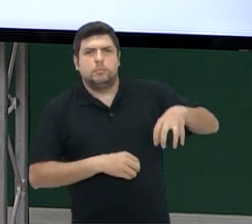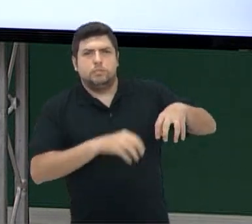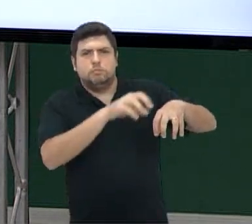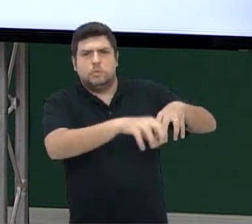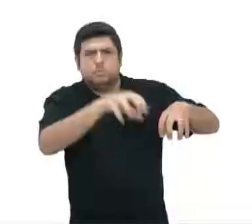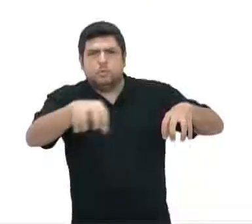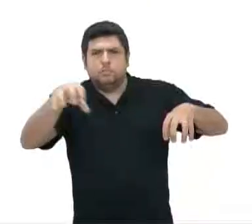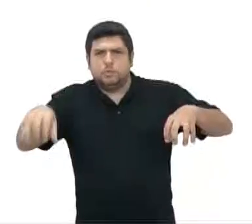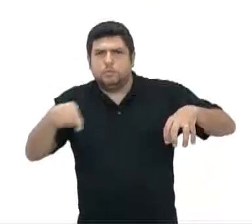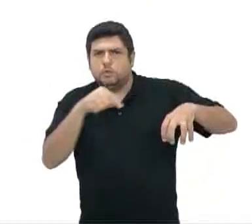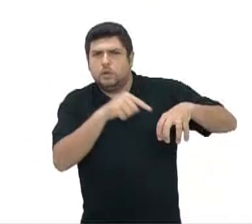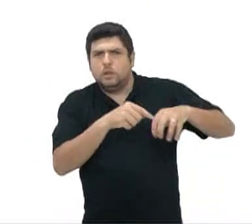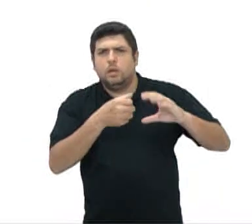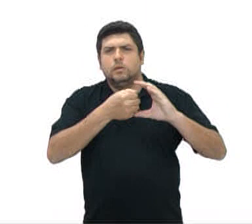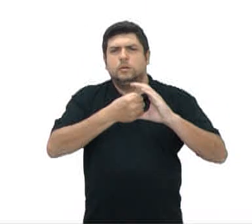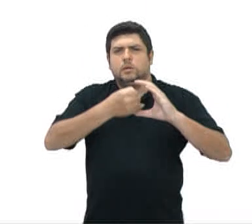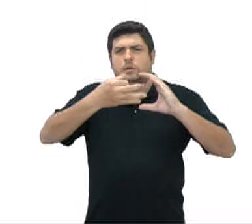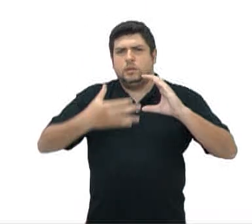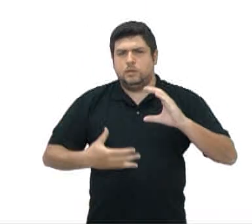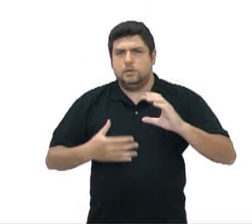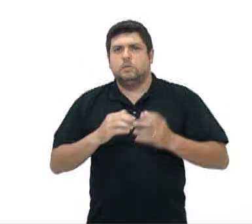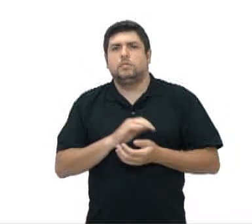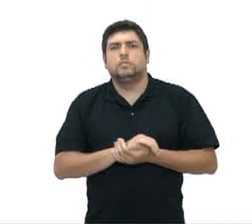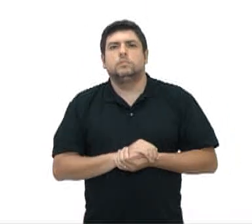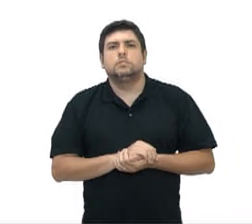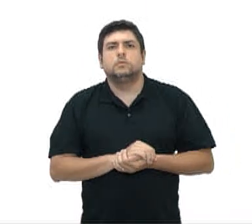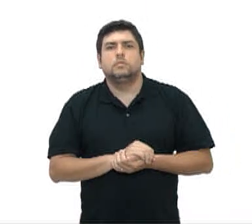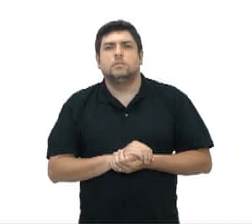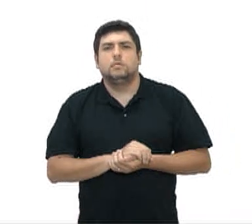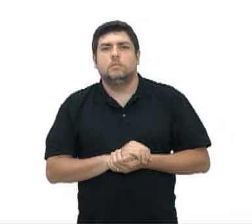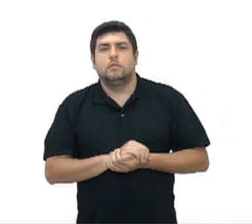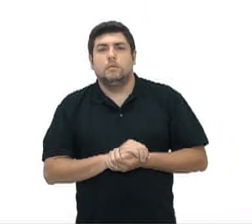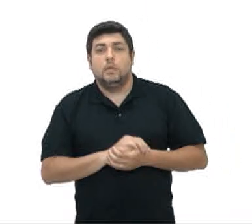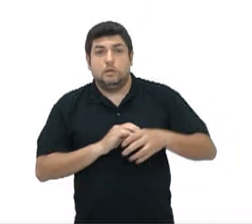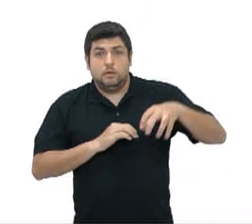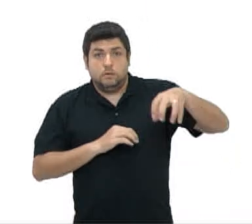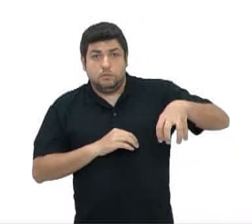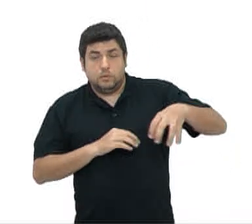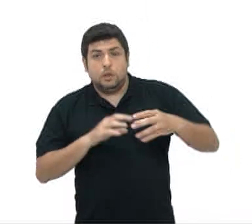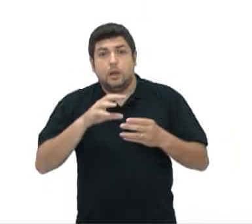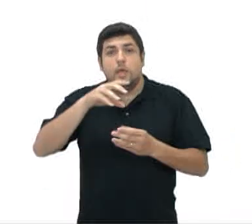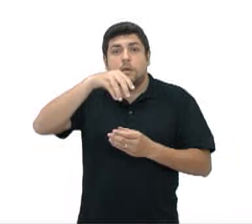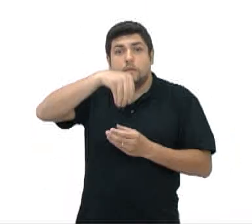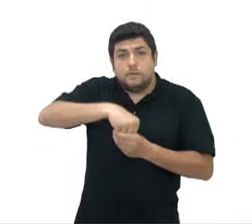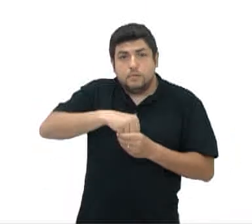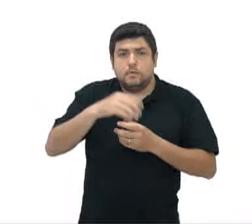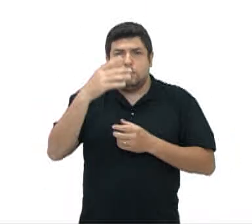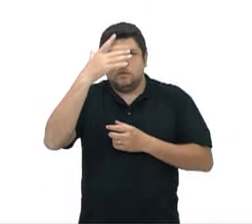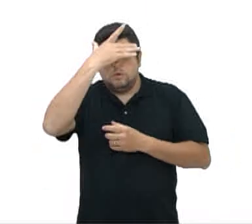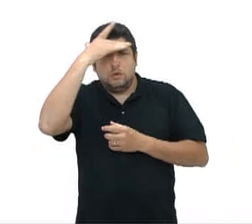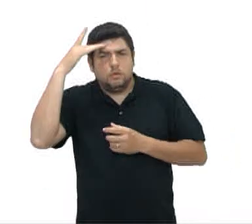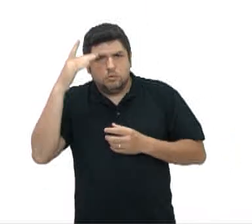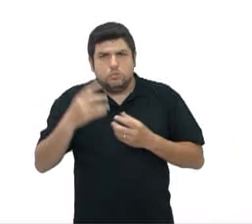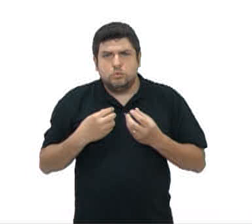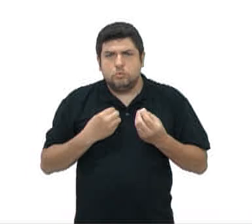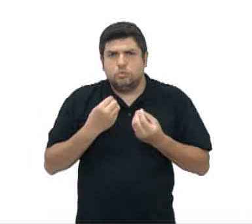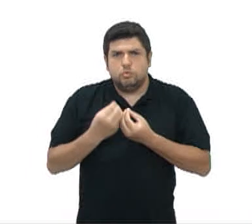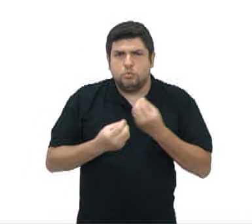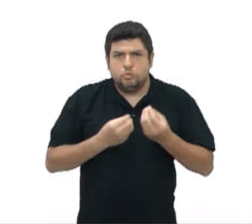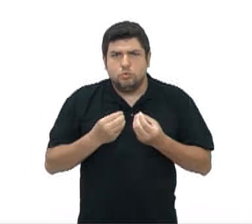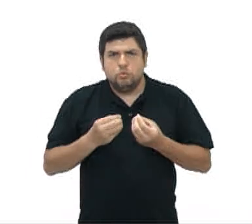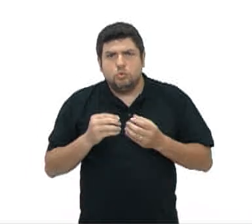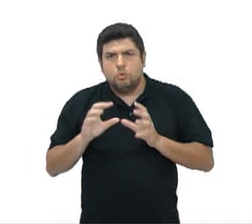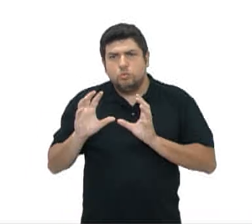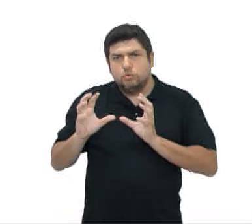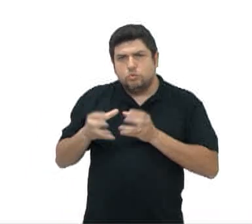Totais. Cada fase da atividade diária do internado é realizada na companhia imediata de um grupo